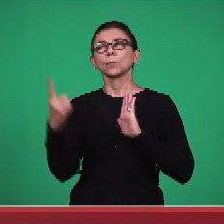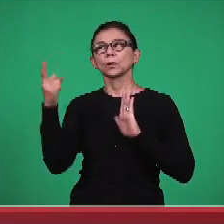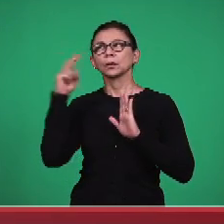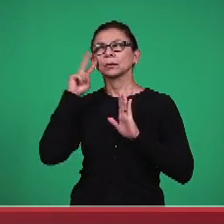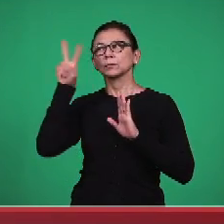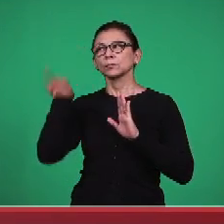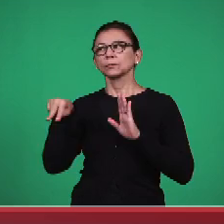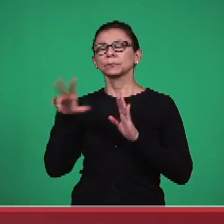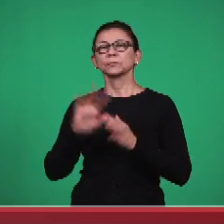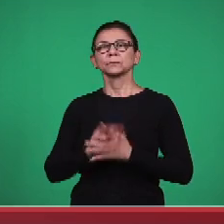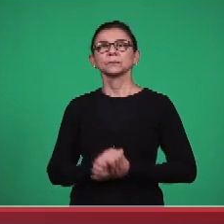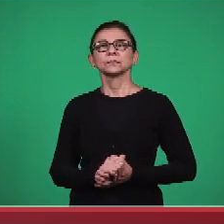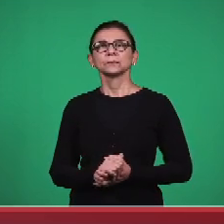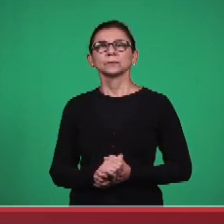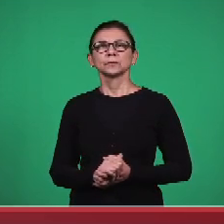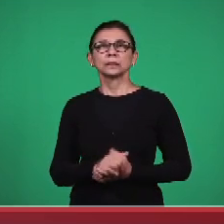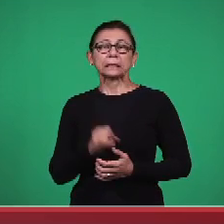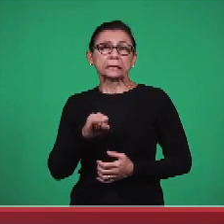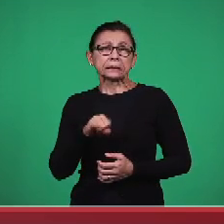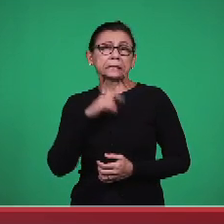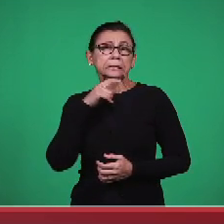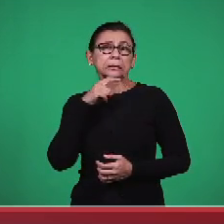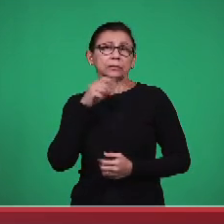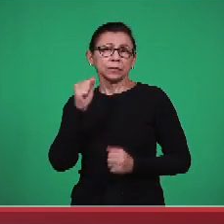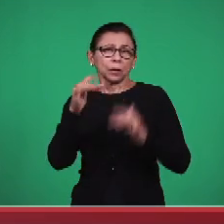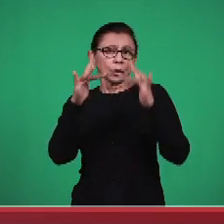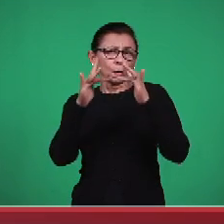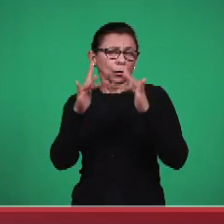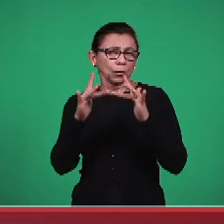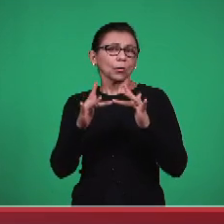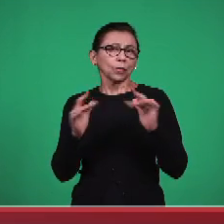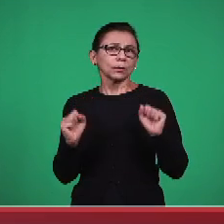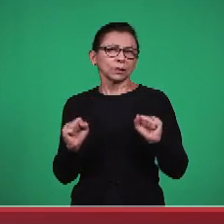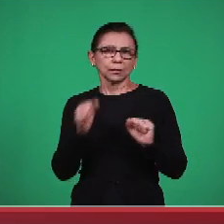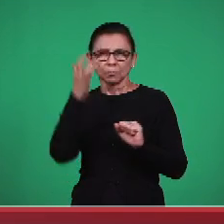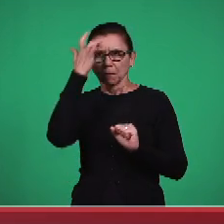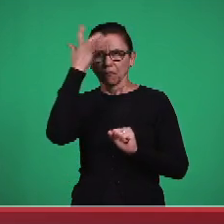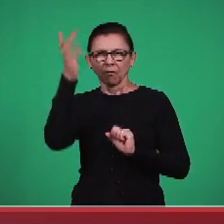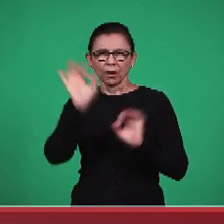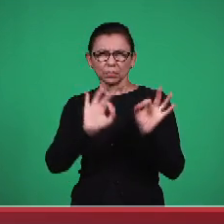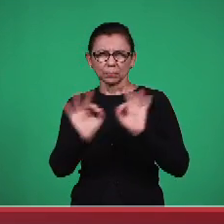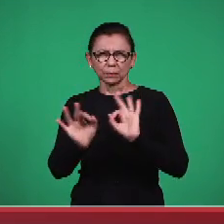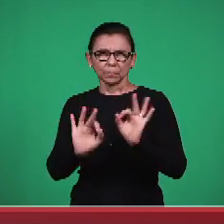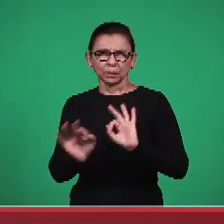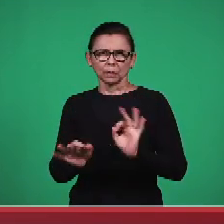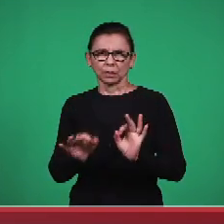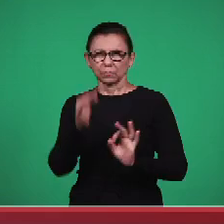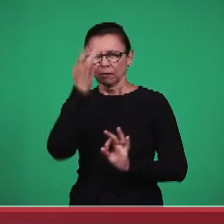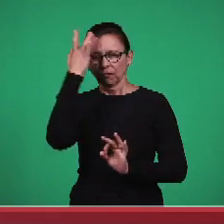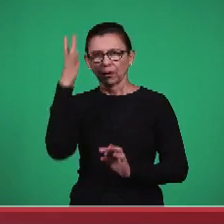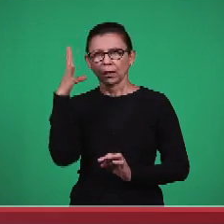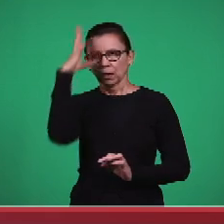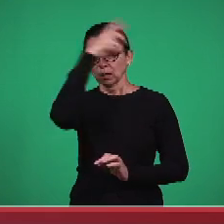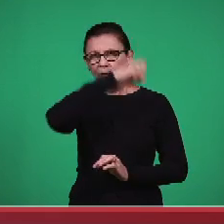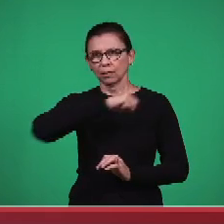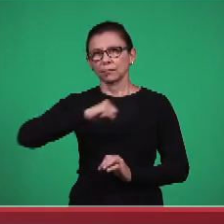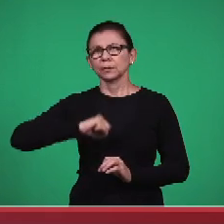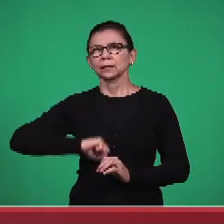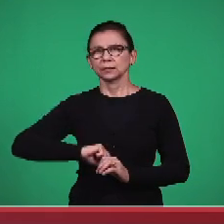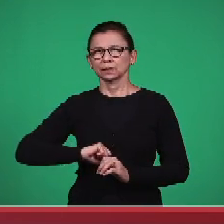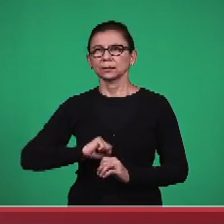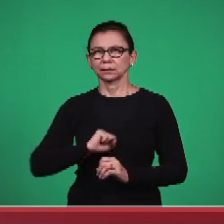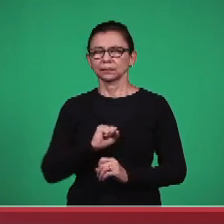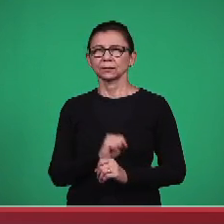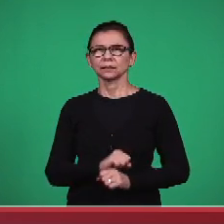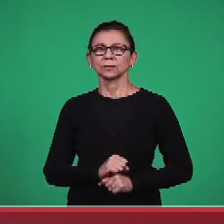os irmãos poderão entrar em contato com o apoio técnico. Mas vai ser muito fácil, porque foi muito bem elaborado, de fácil compreensão, para os irmãos enviarem a partir dali